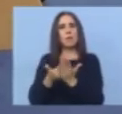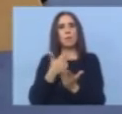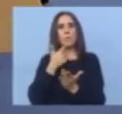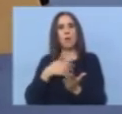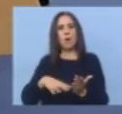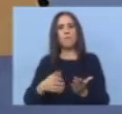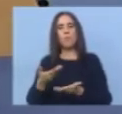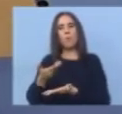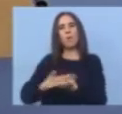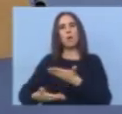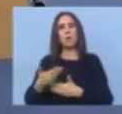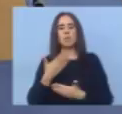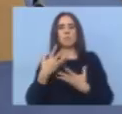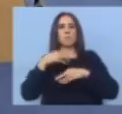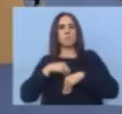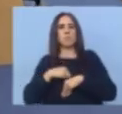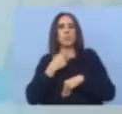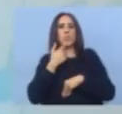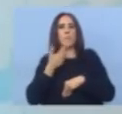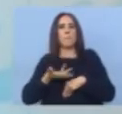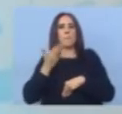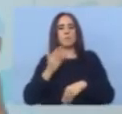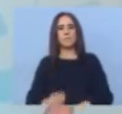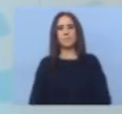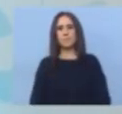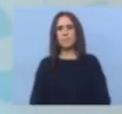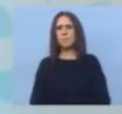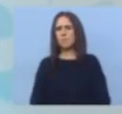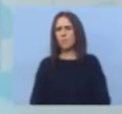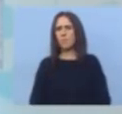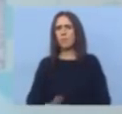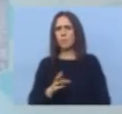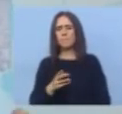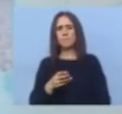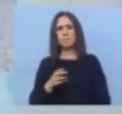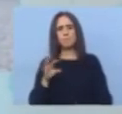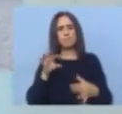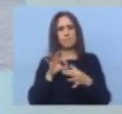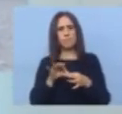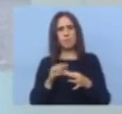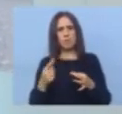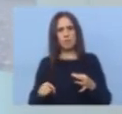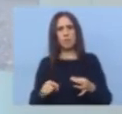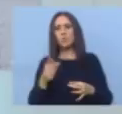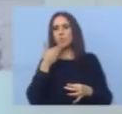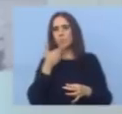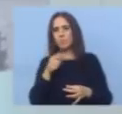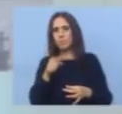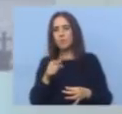receber muito mais. E há uma relação direta dessa experiência com o curso que se está a